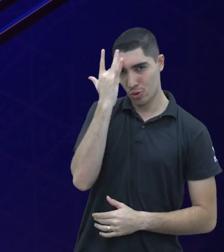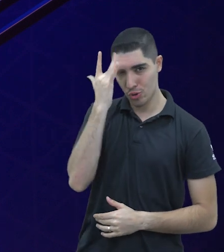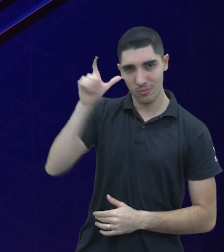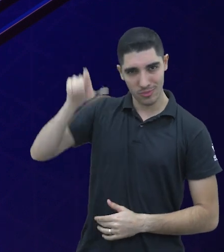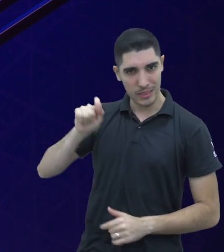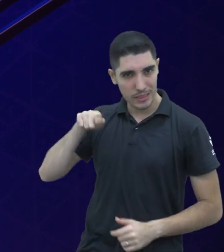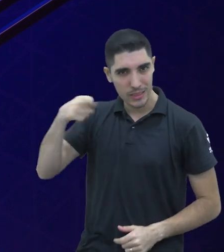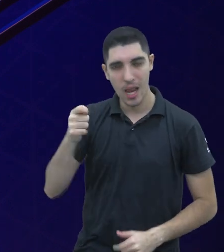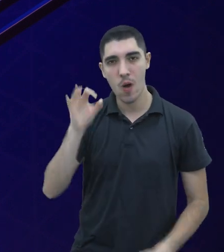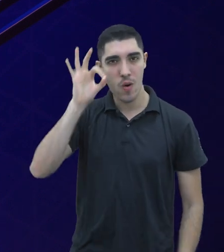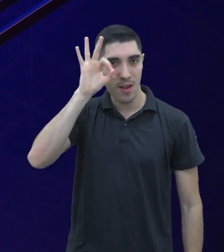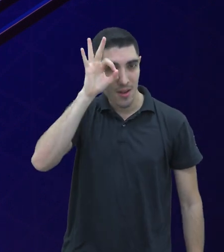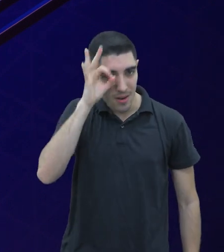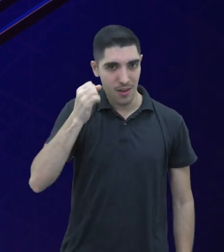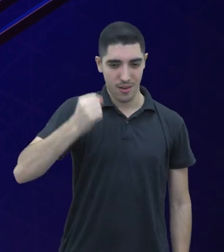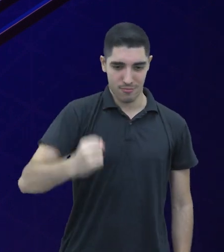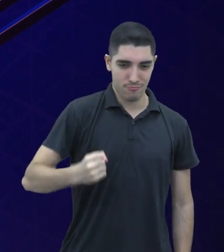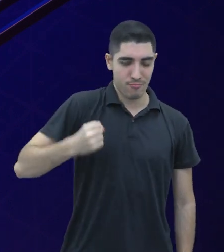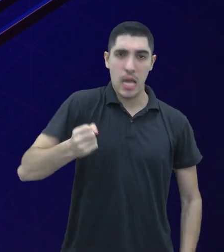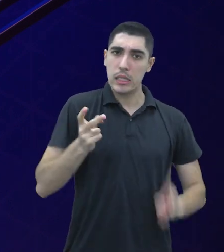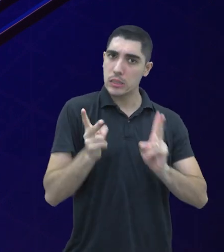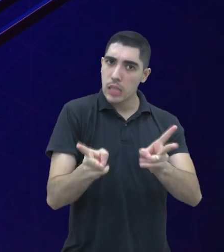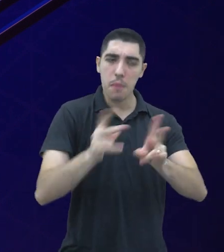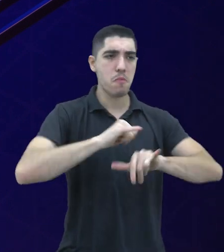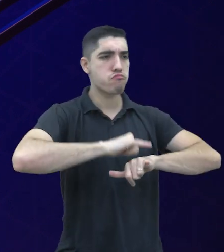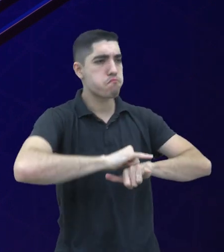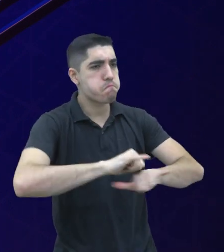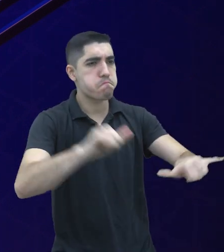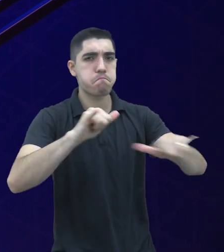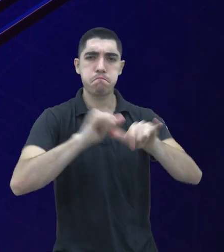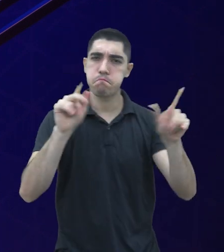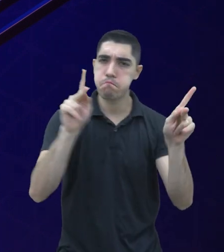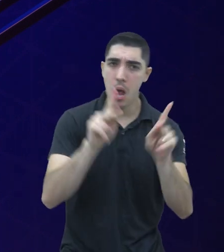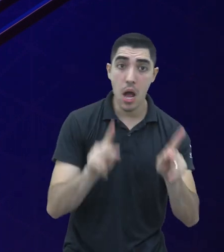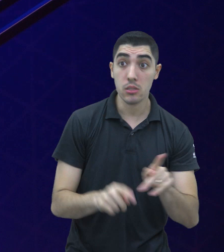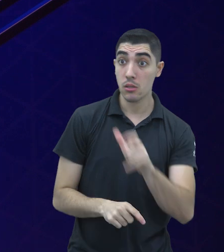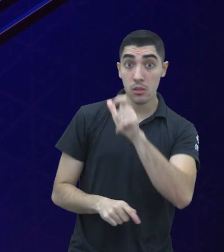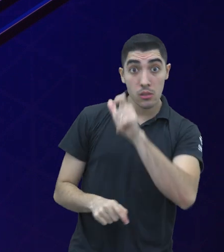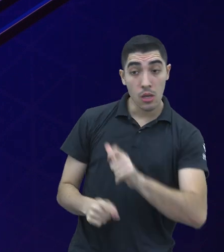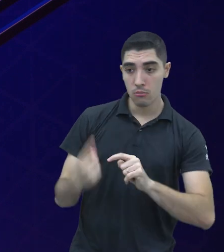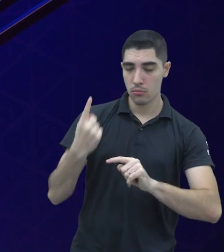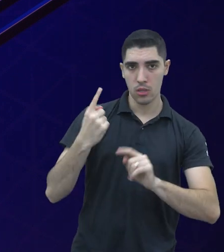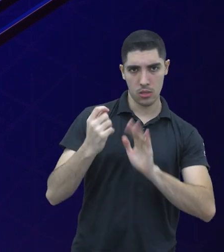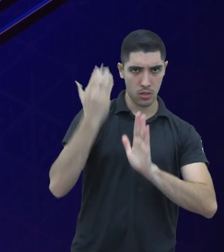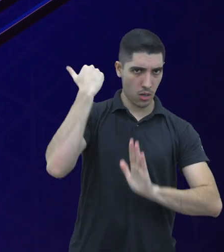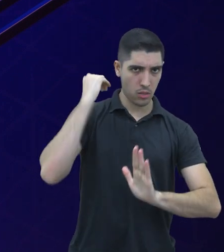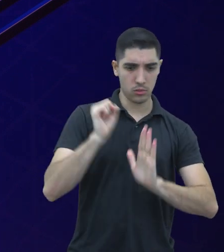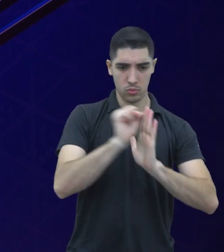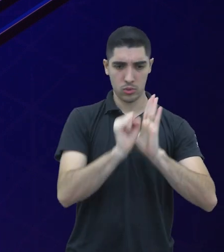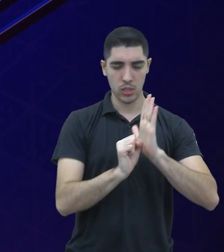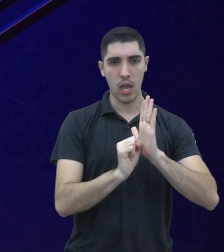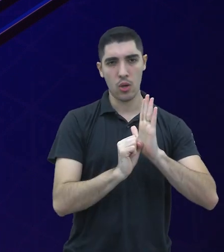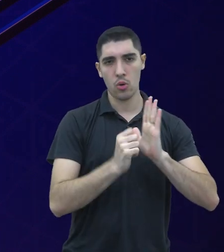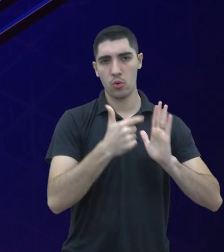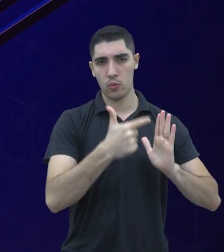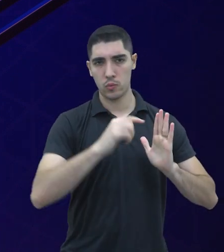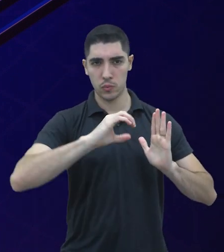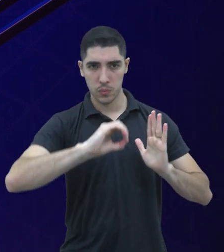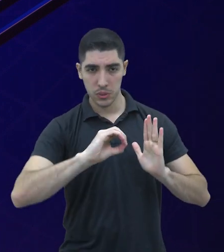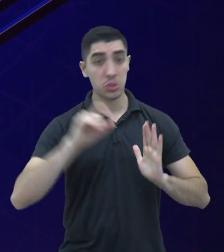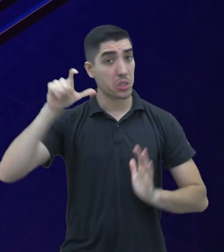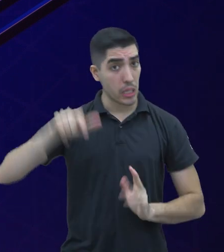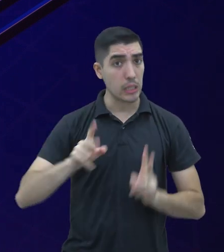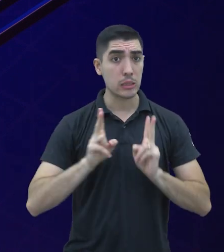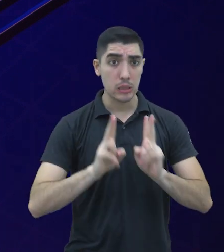que, enfim, trouxe o pacifismo, né, o conceito que ganhou muita força no século XX, em